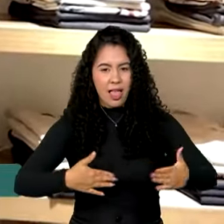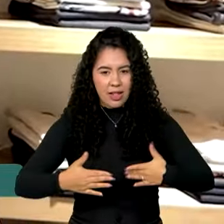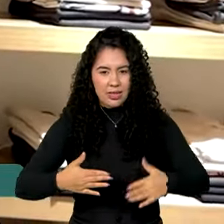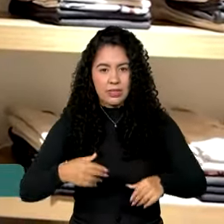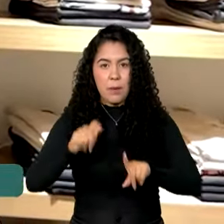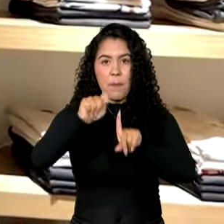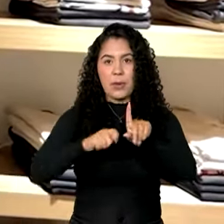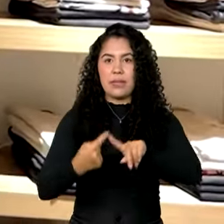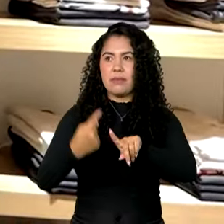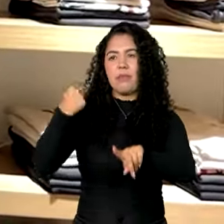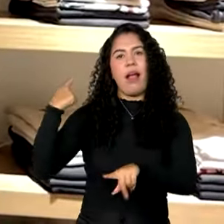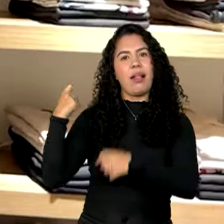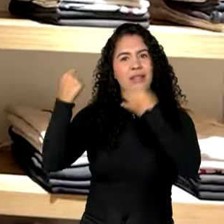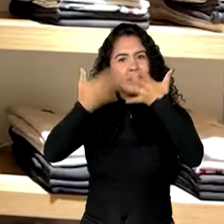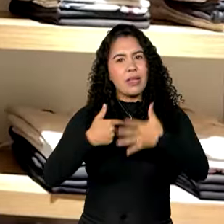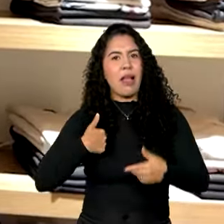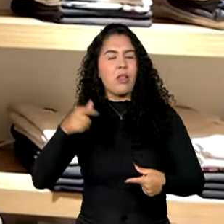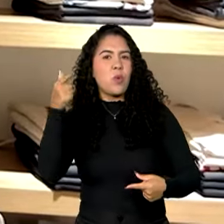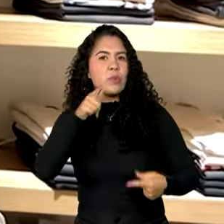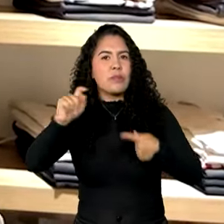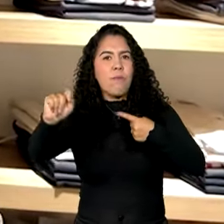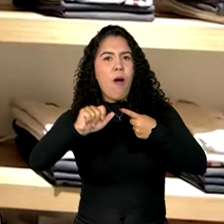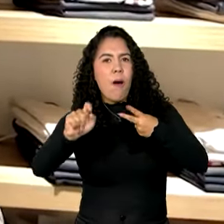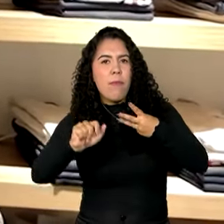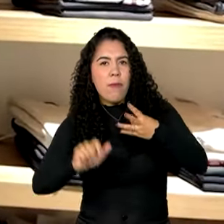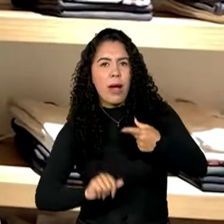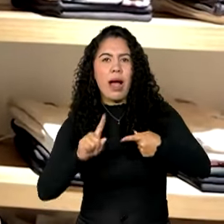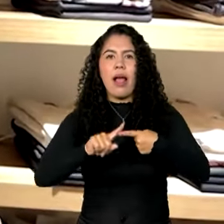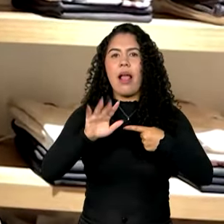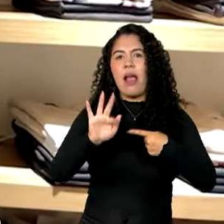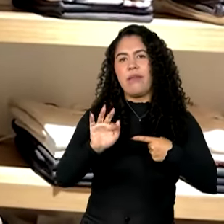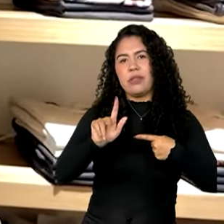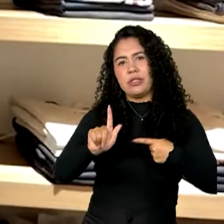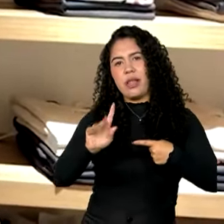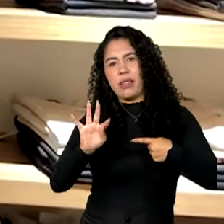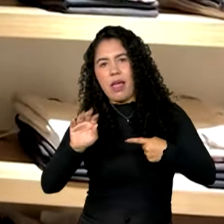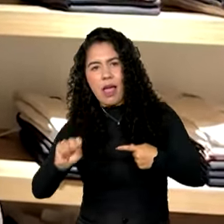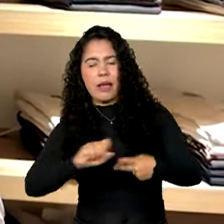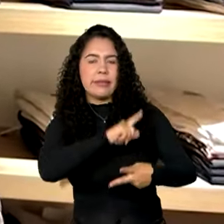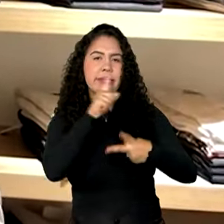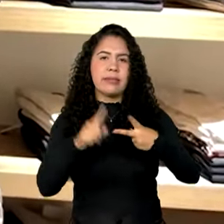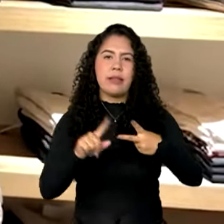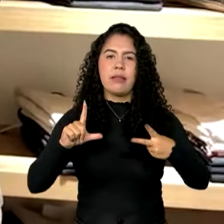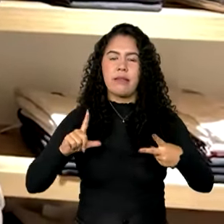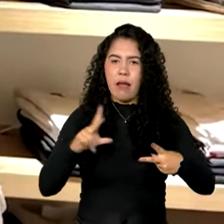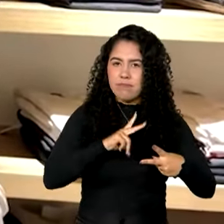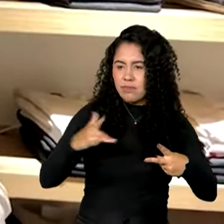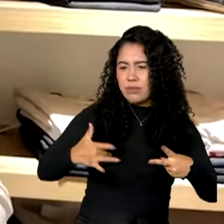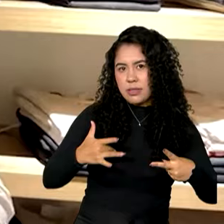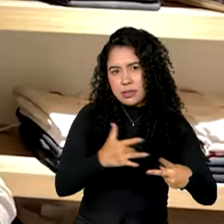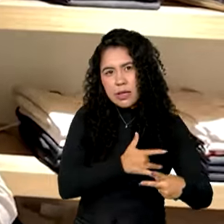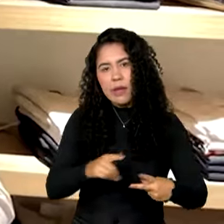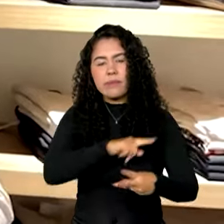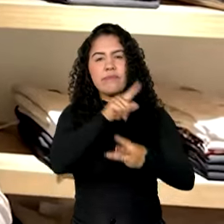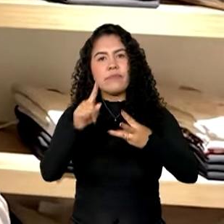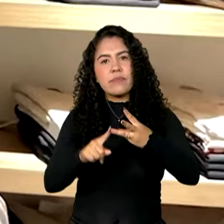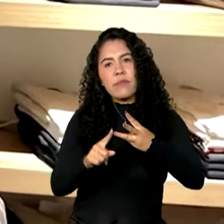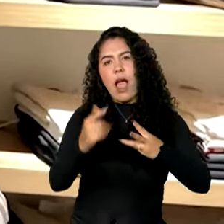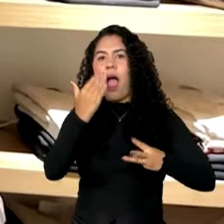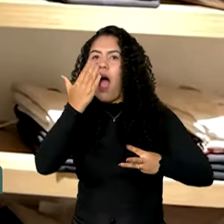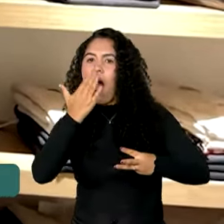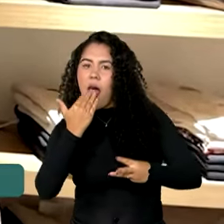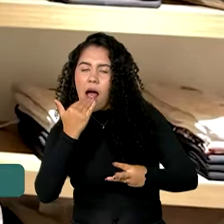né, FGTS, tenho direito ao INSS em caso, né, de saúde, tenho direito à minha